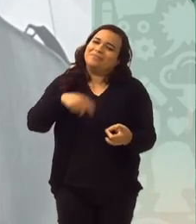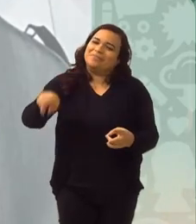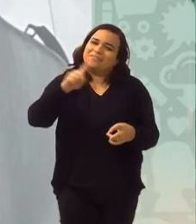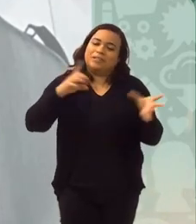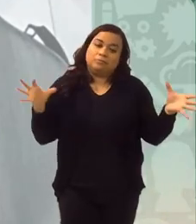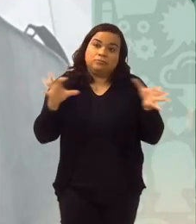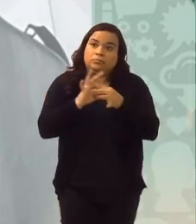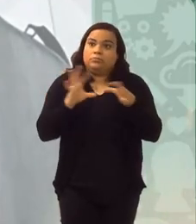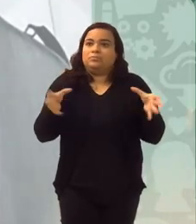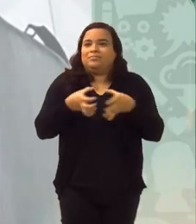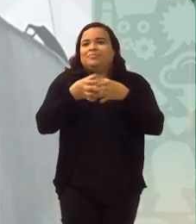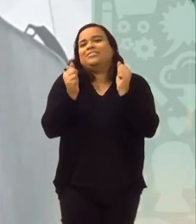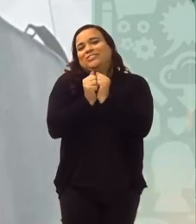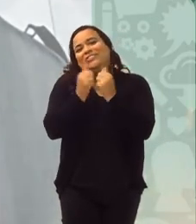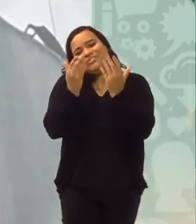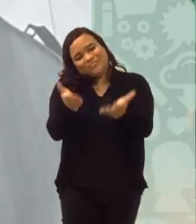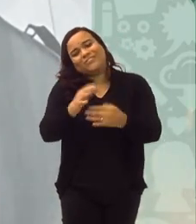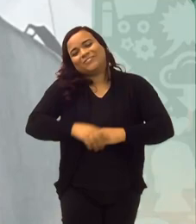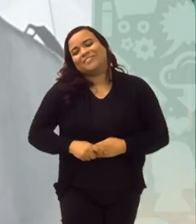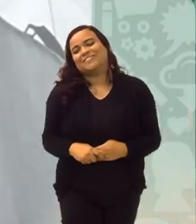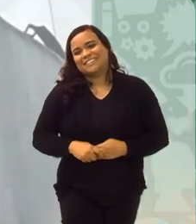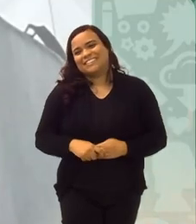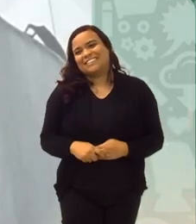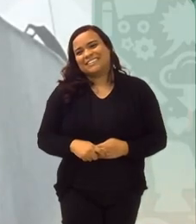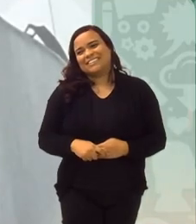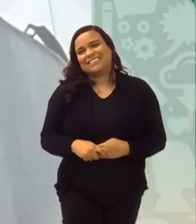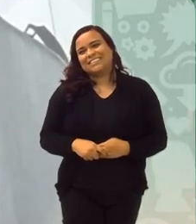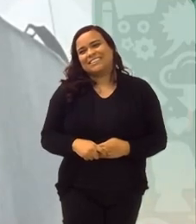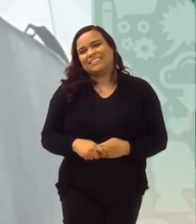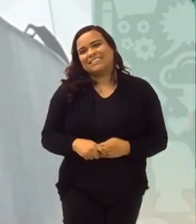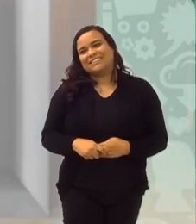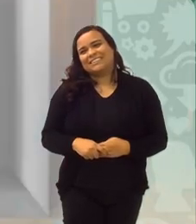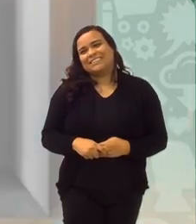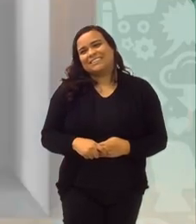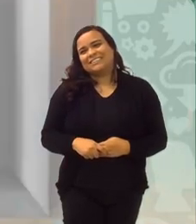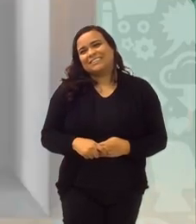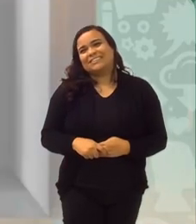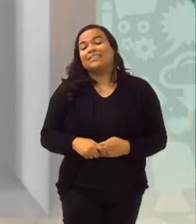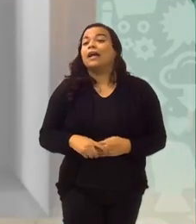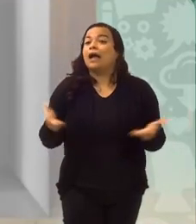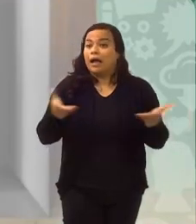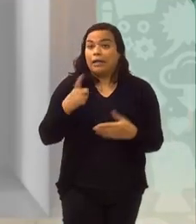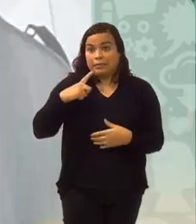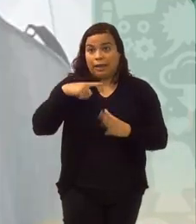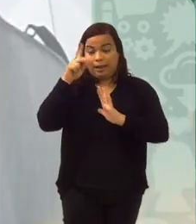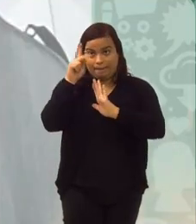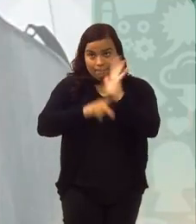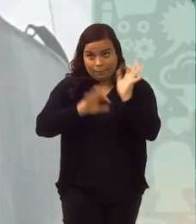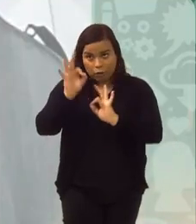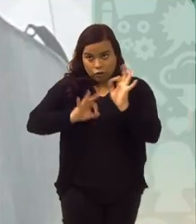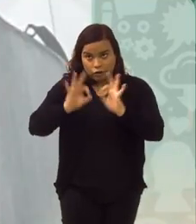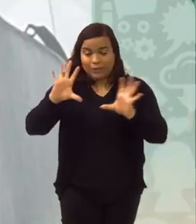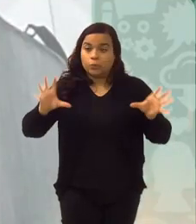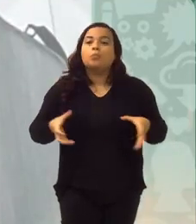benefício por serem online e eles se juntarem ali. Então, agora